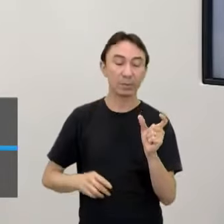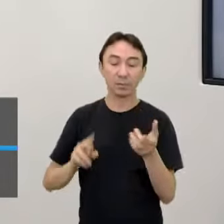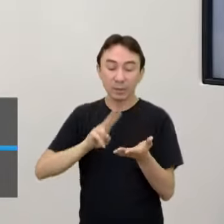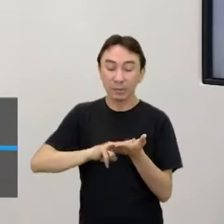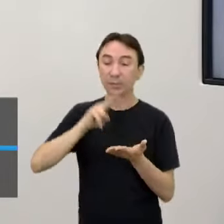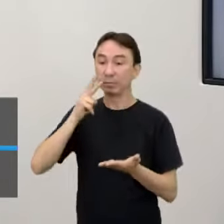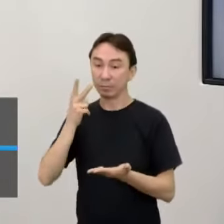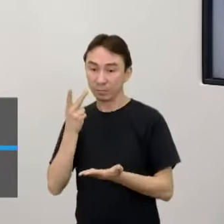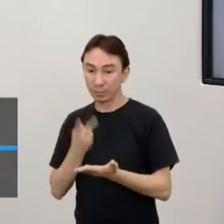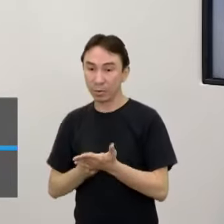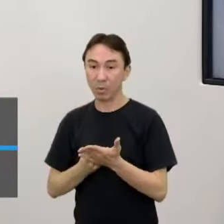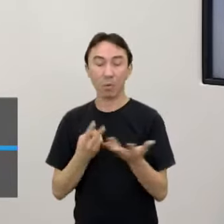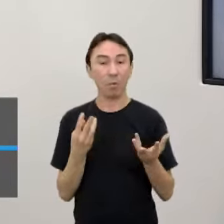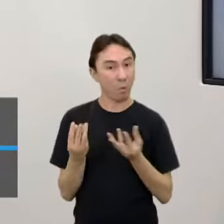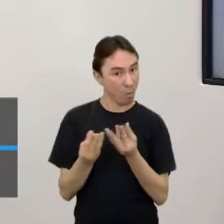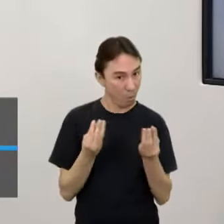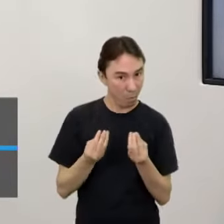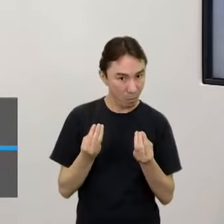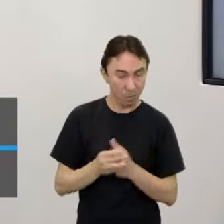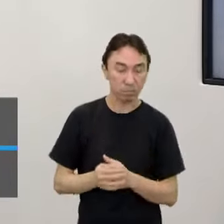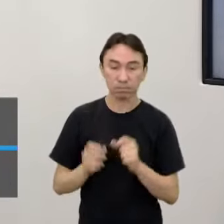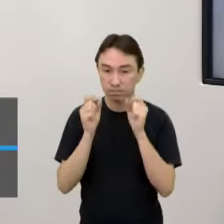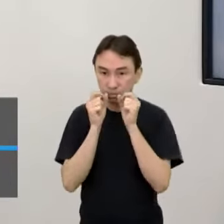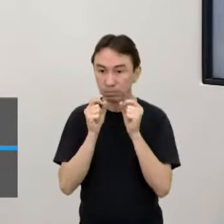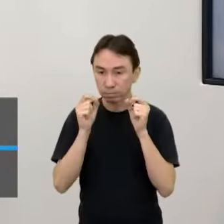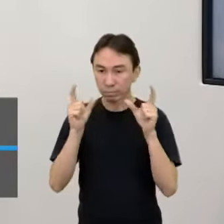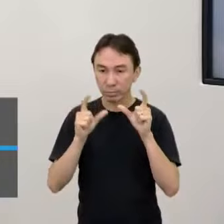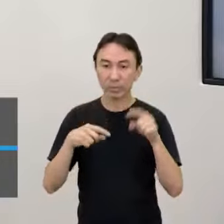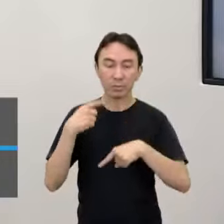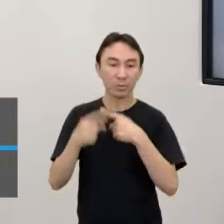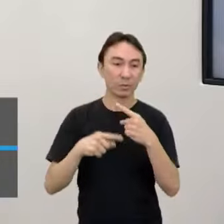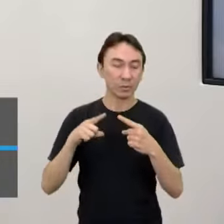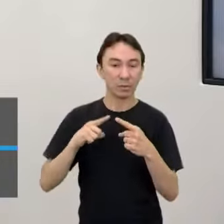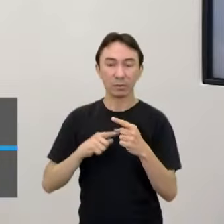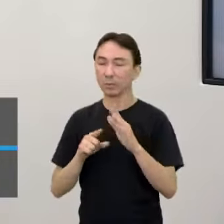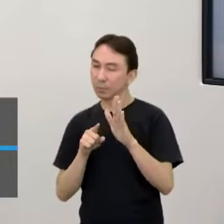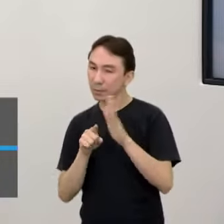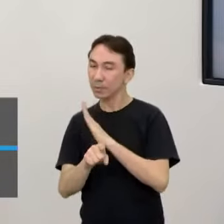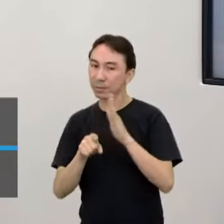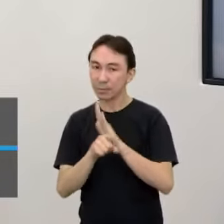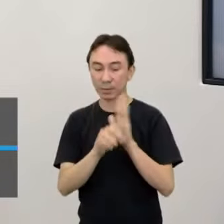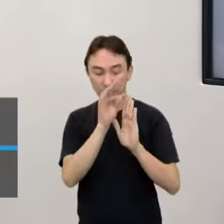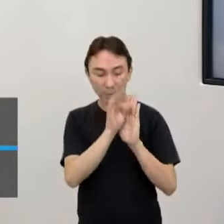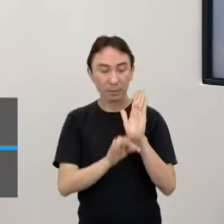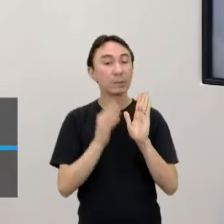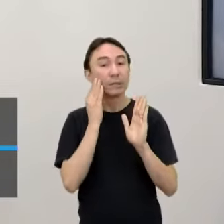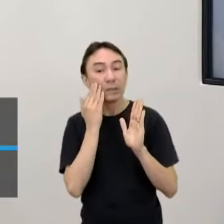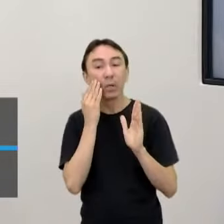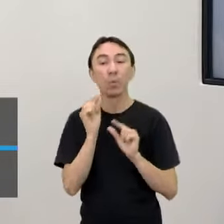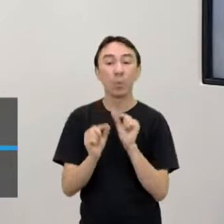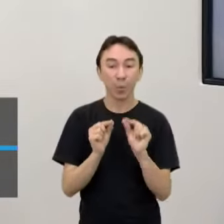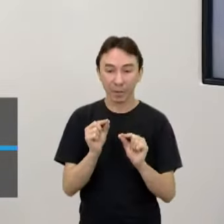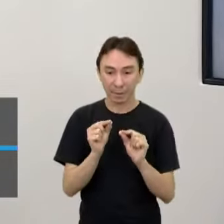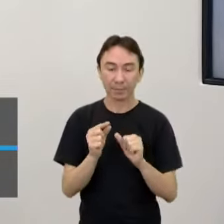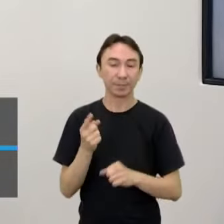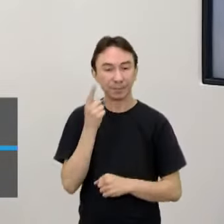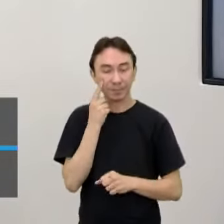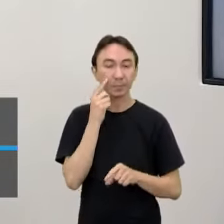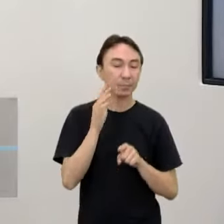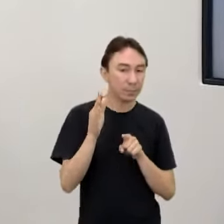para depois a gente usar isso lá nas nossas perguntinhas de compreensão sobre o texto. Belezinha? Então, vamos